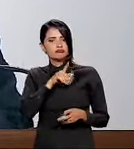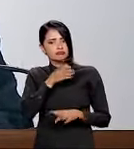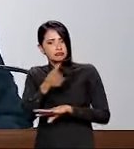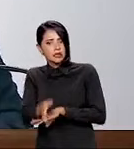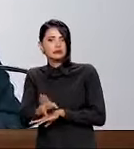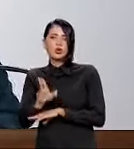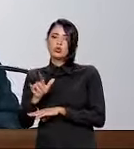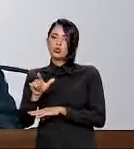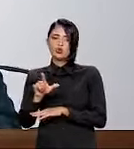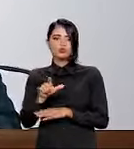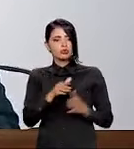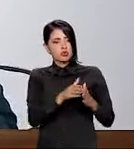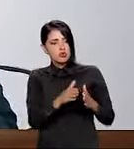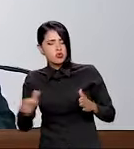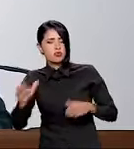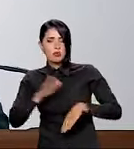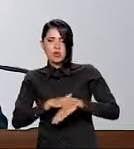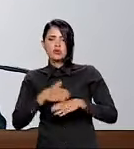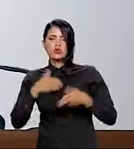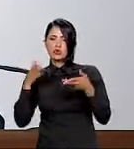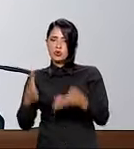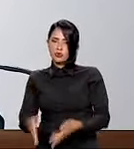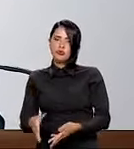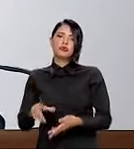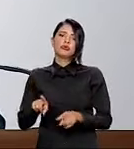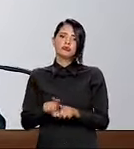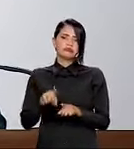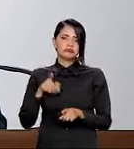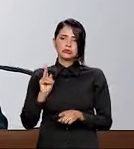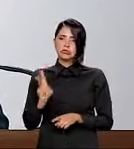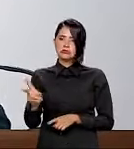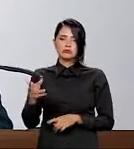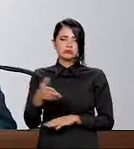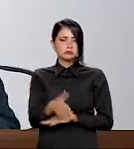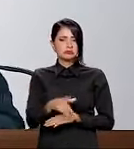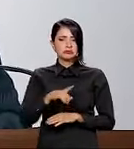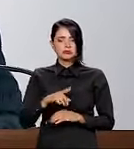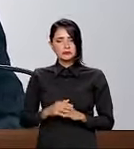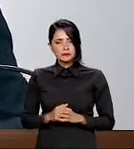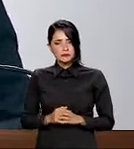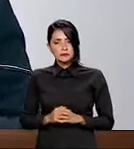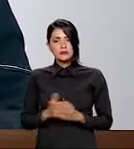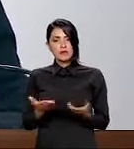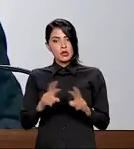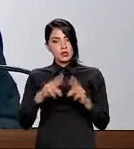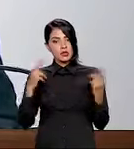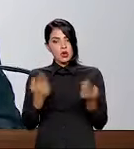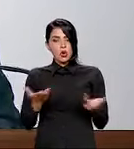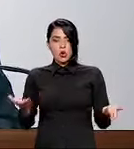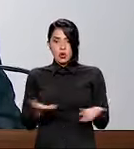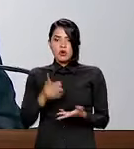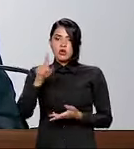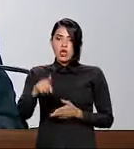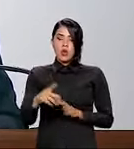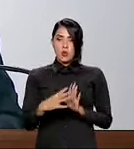Unasul durante todo o tempo que eu fui da presidente da República. Então, a reunião de hoje é o exemplo de que